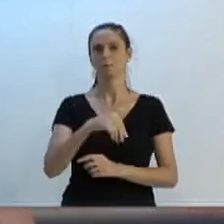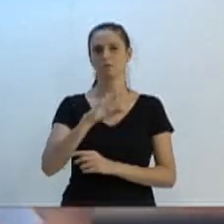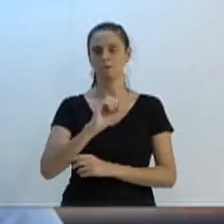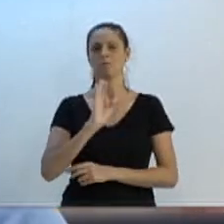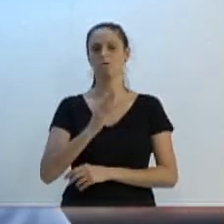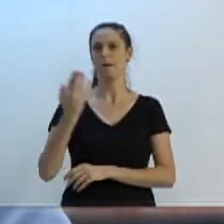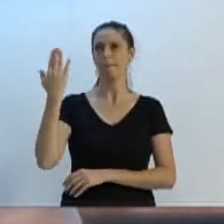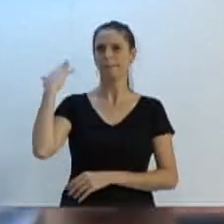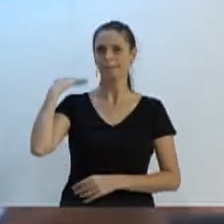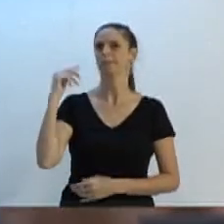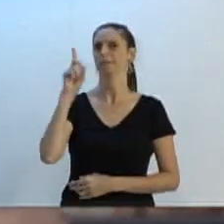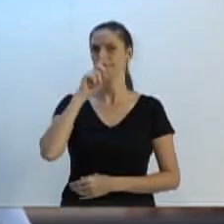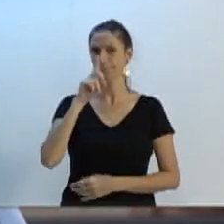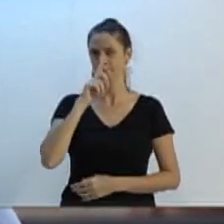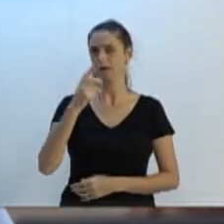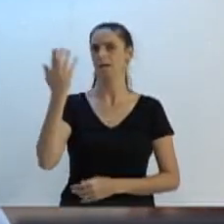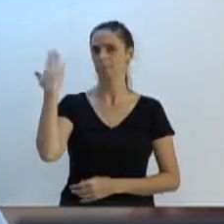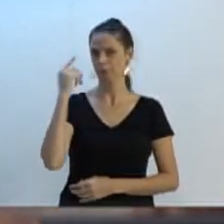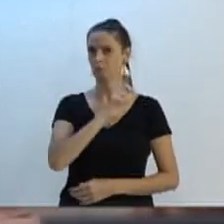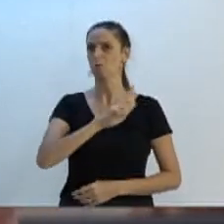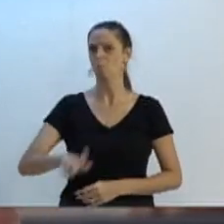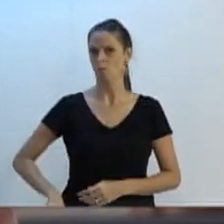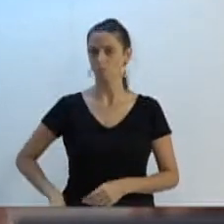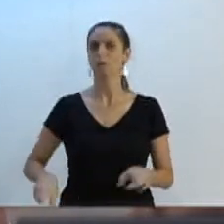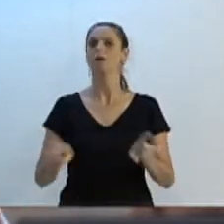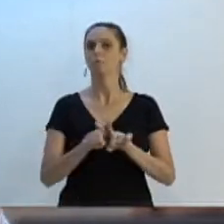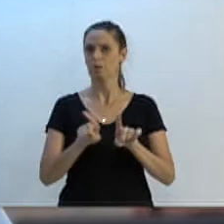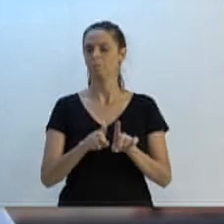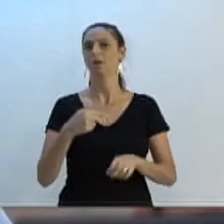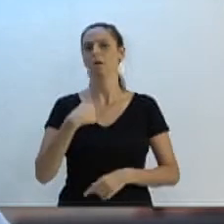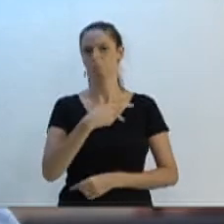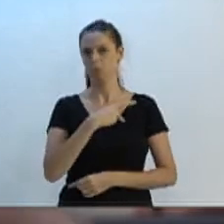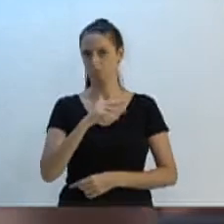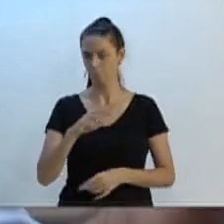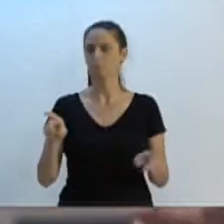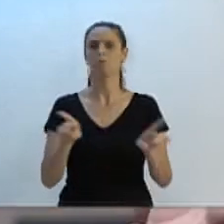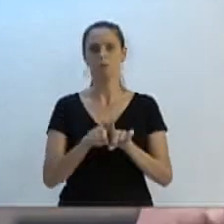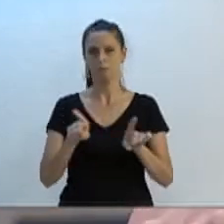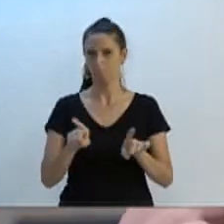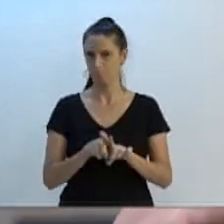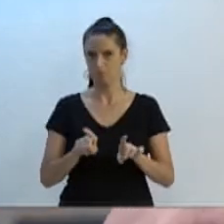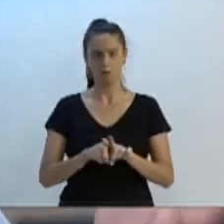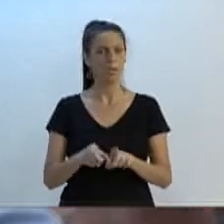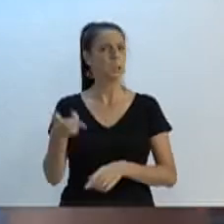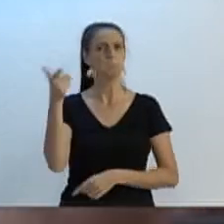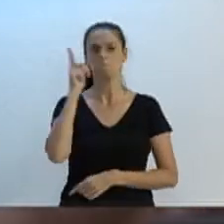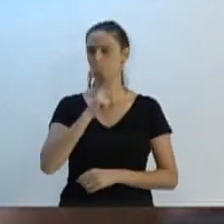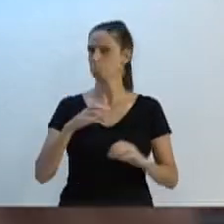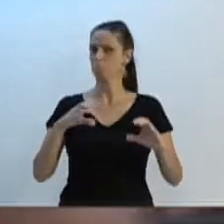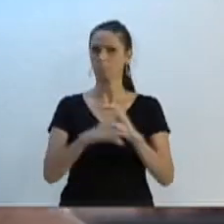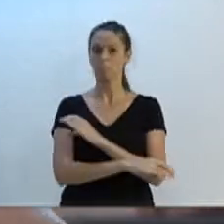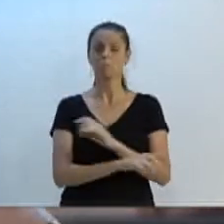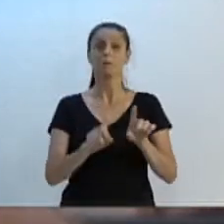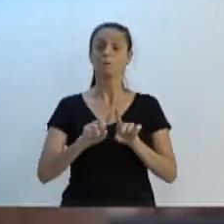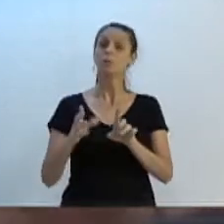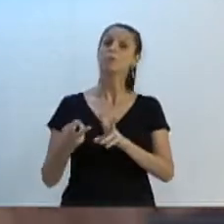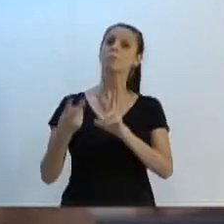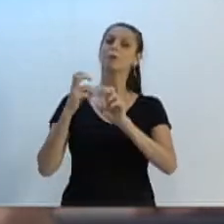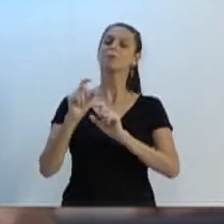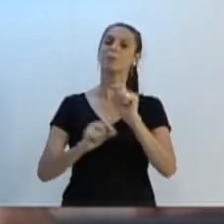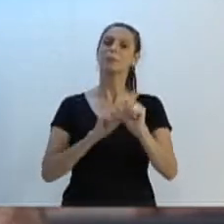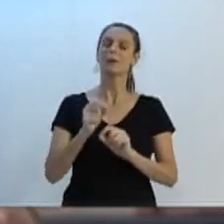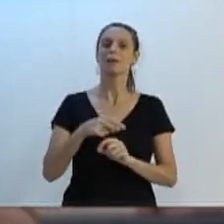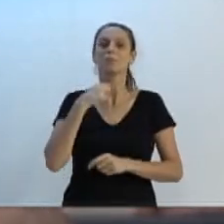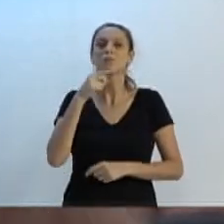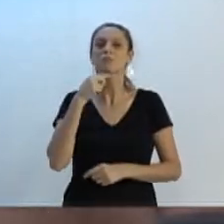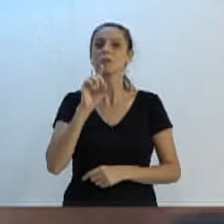governos passados também inclusive do governo do partido ao qual faço parte é que não não conseguiu concluir mais a gente vê na que não